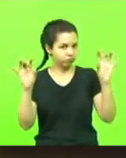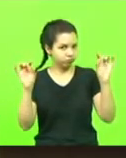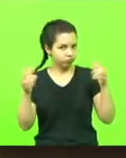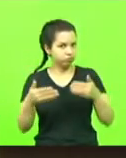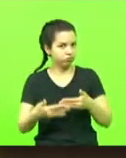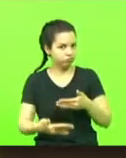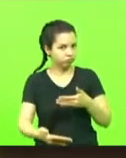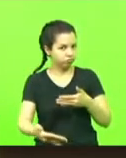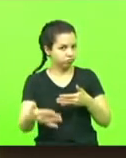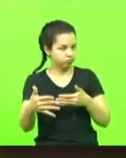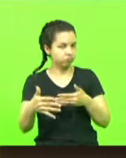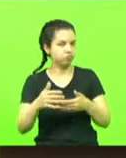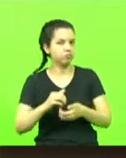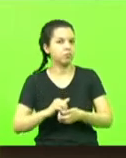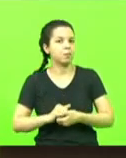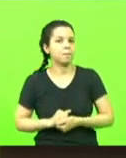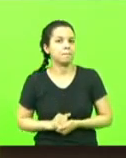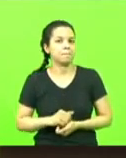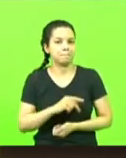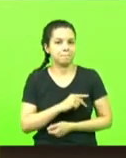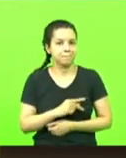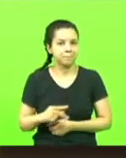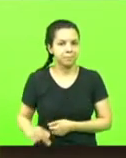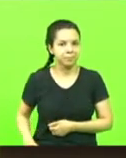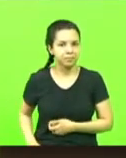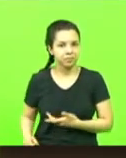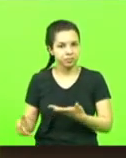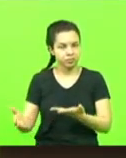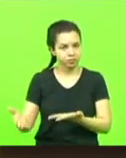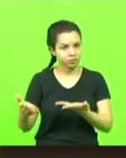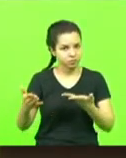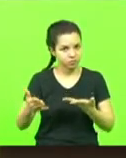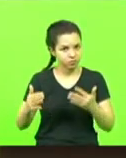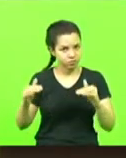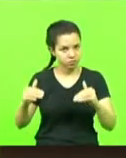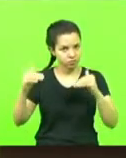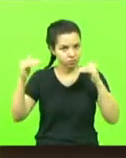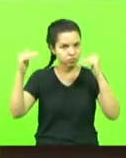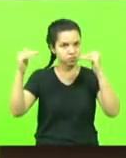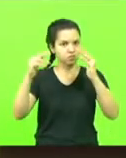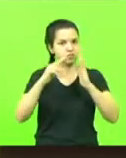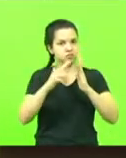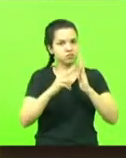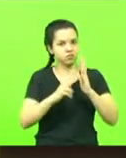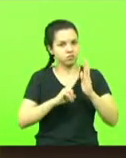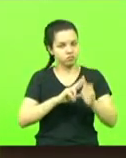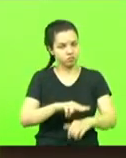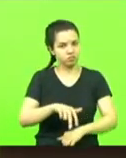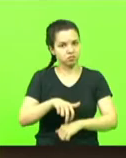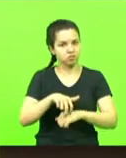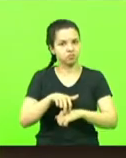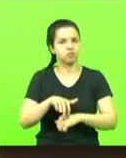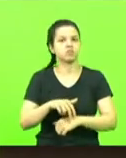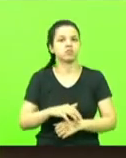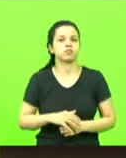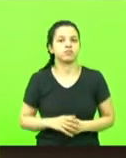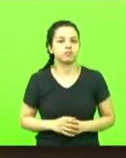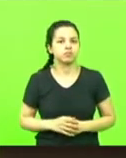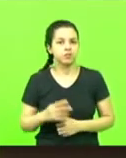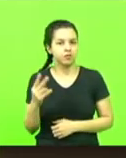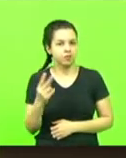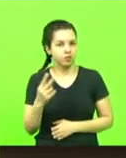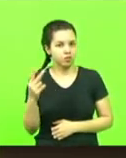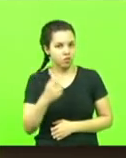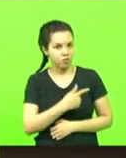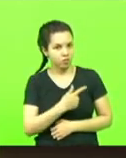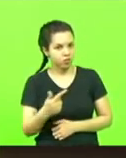solenidade, o senhor presidente convidou as seguintes autoridades que foram nominadas para tomarem assento à mesa. Excelentíssima senhora vice-governadora